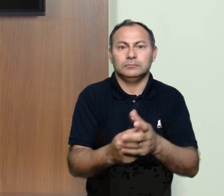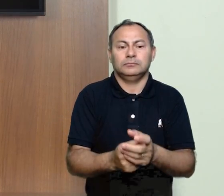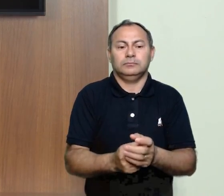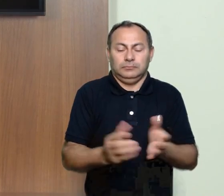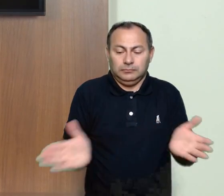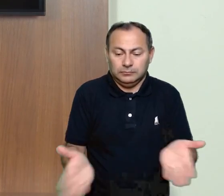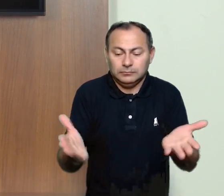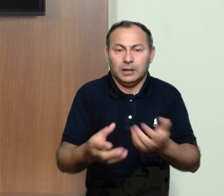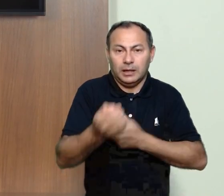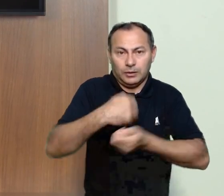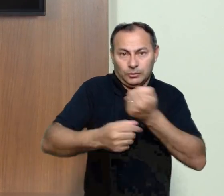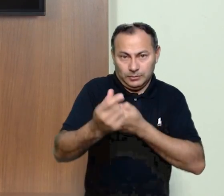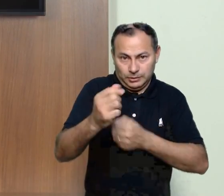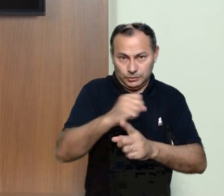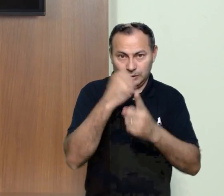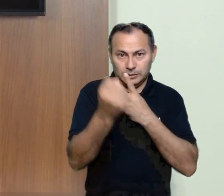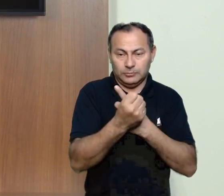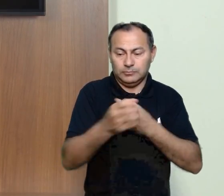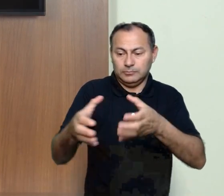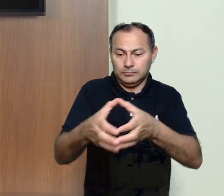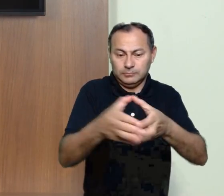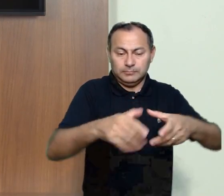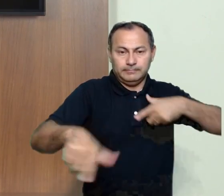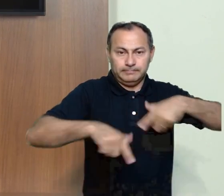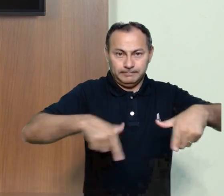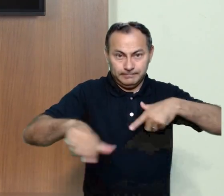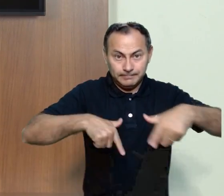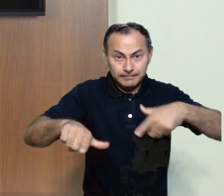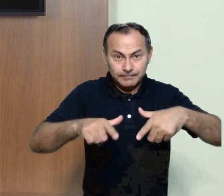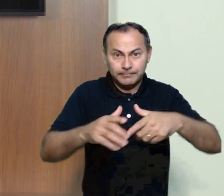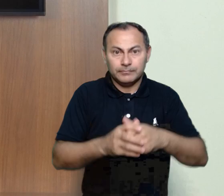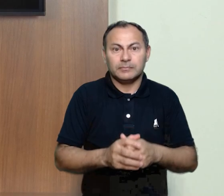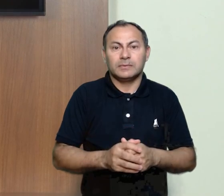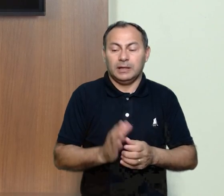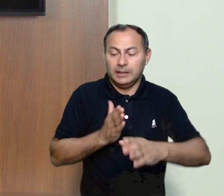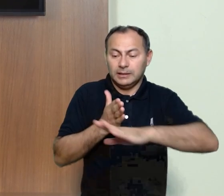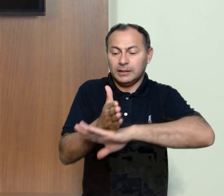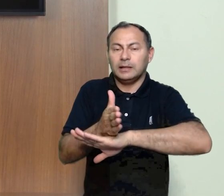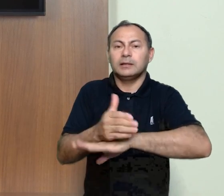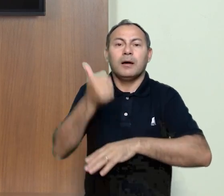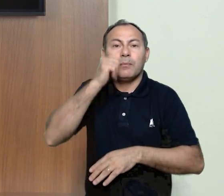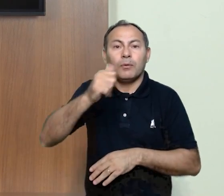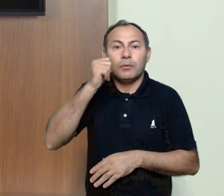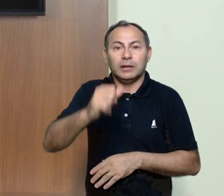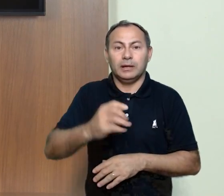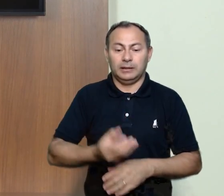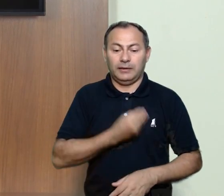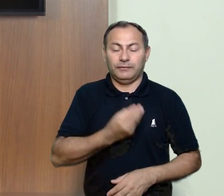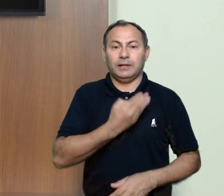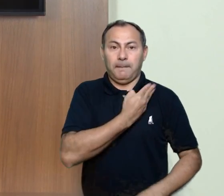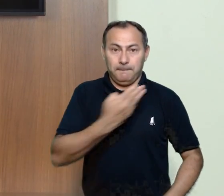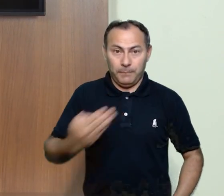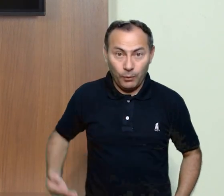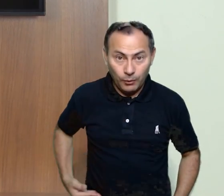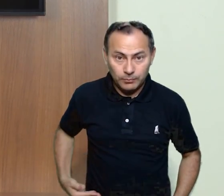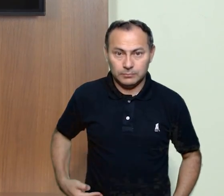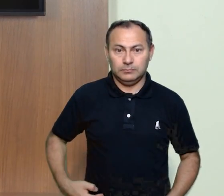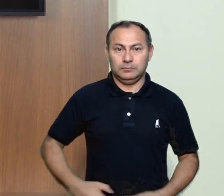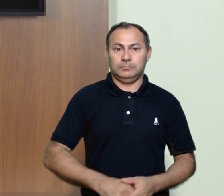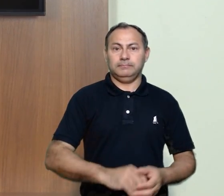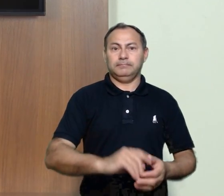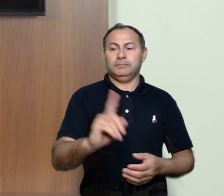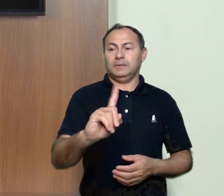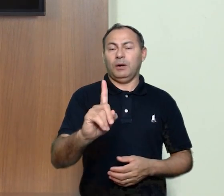a promoção econômica e social das classes trabalhadoras, a entrada das mulheres na vida pública,